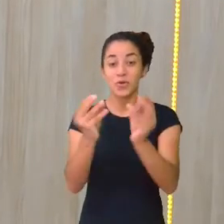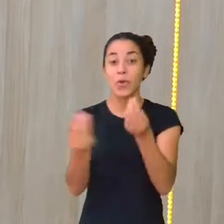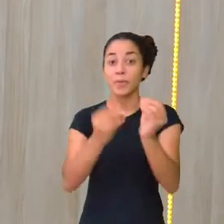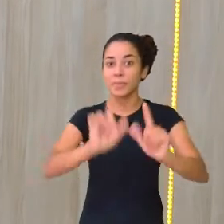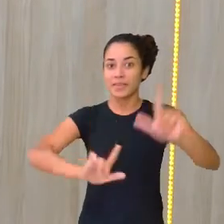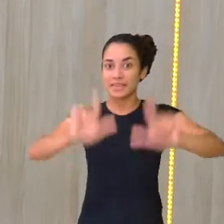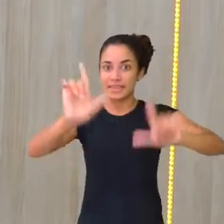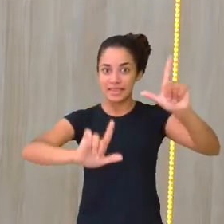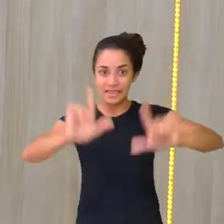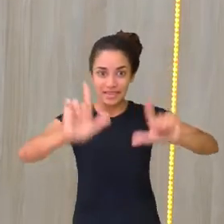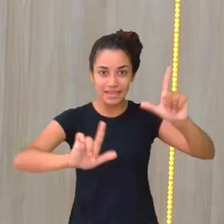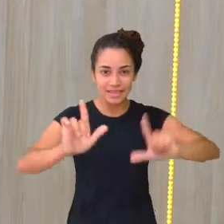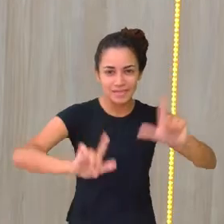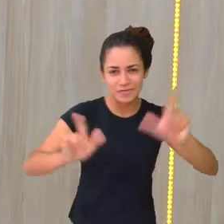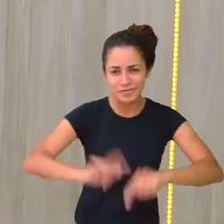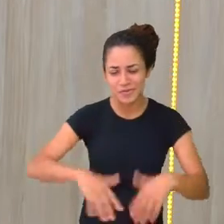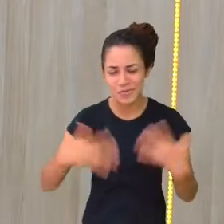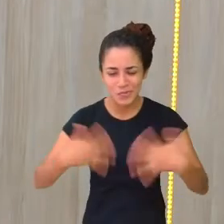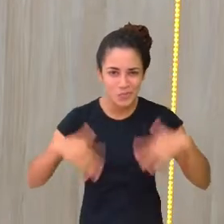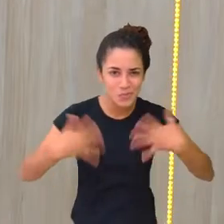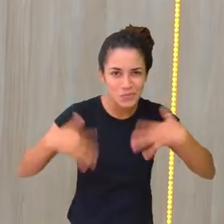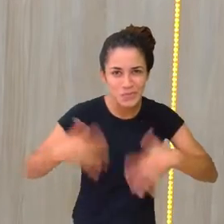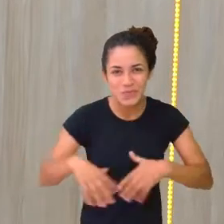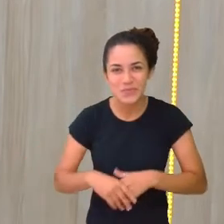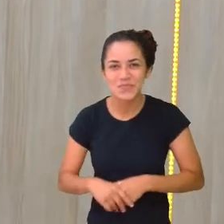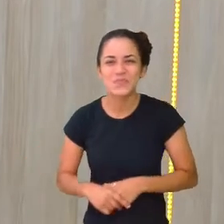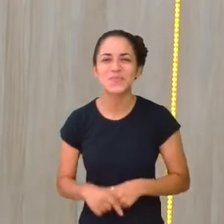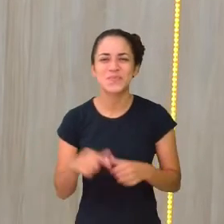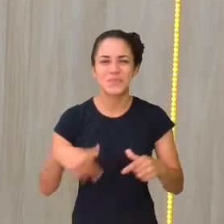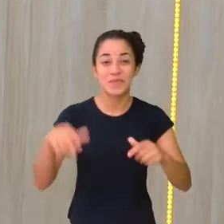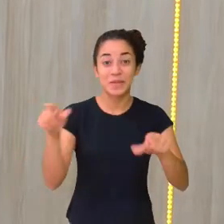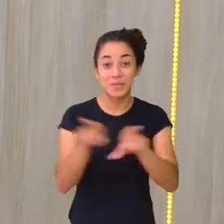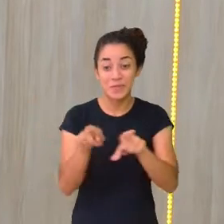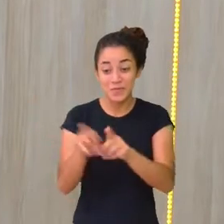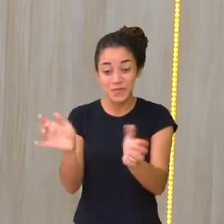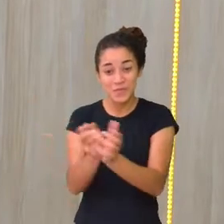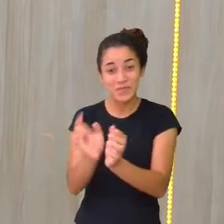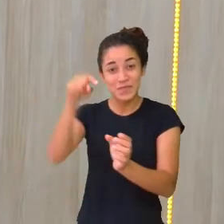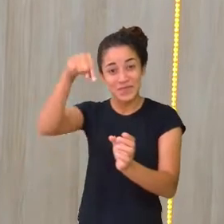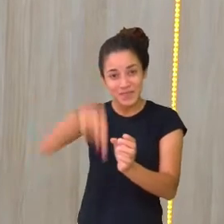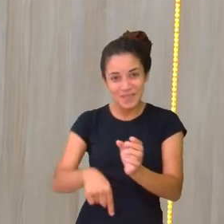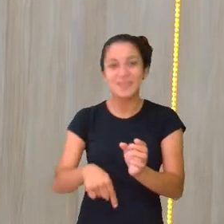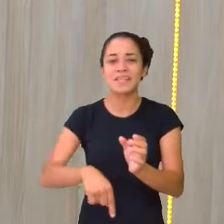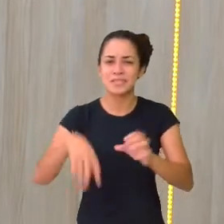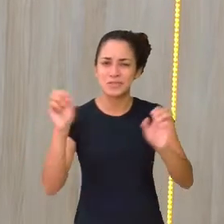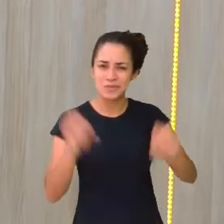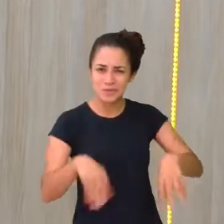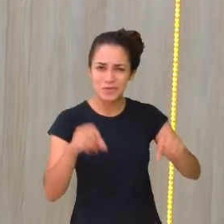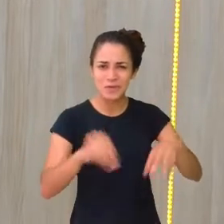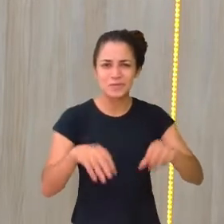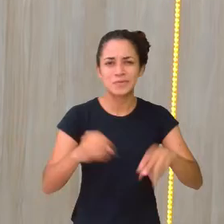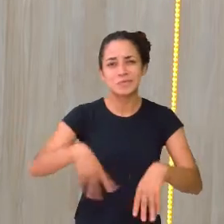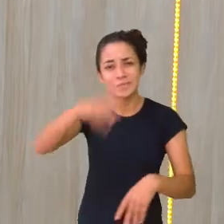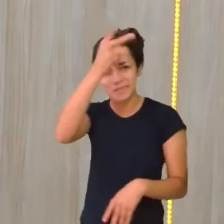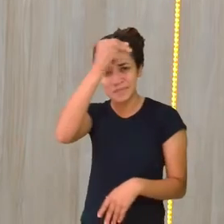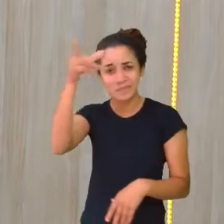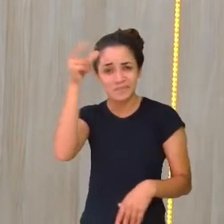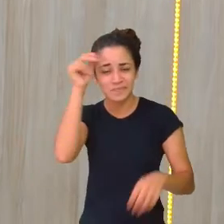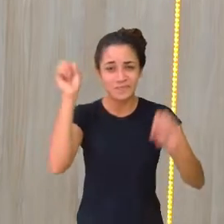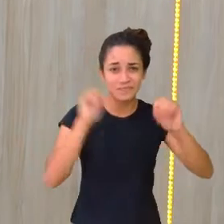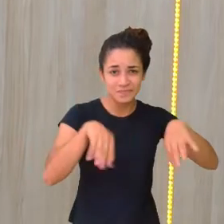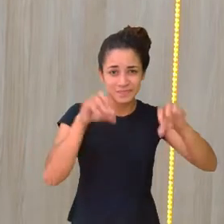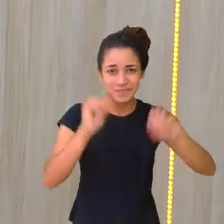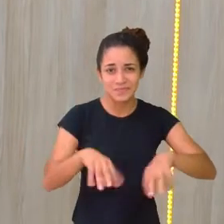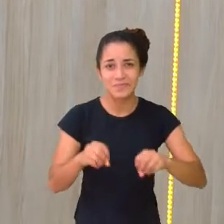Nova Nordeste, a galera massa aí, né? Tem um povo aqui da nossa rede de educação, a nossa rede municipal de ensino, também